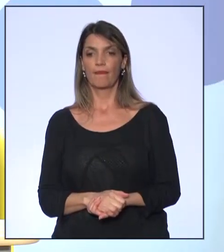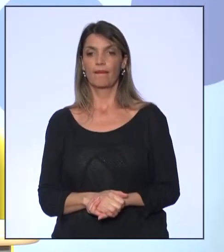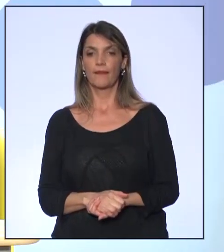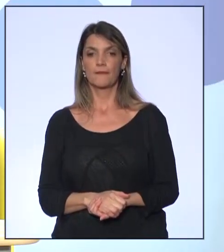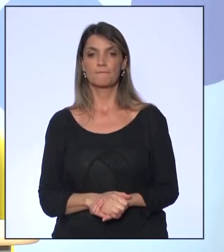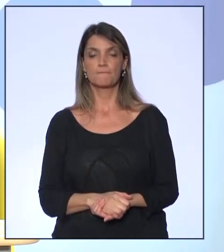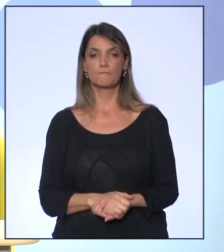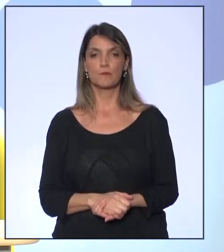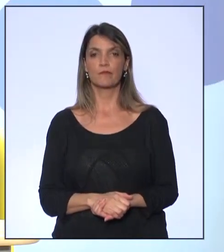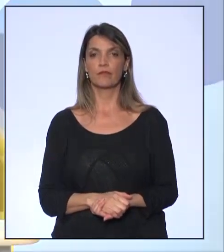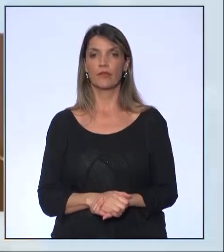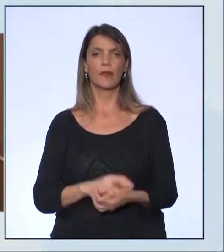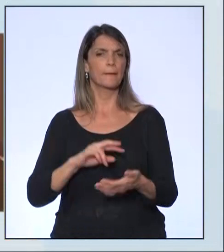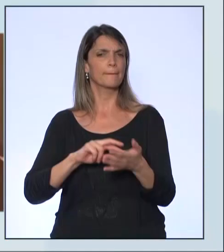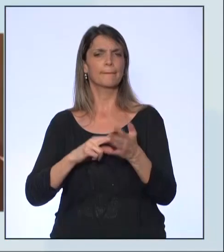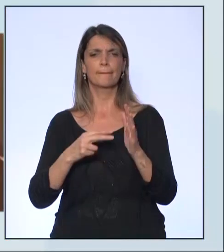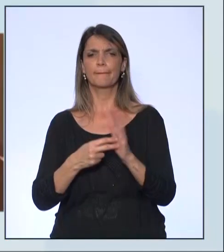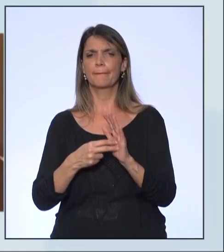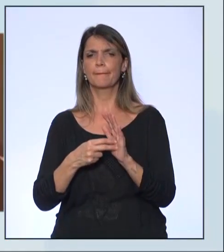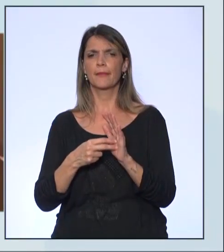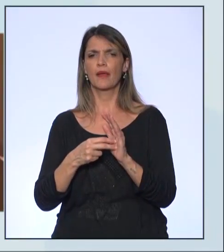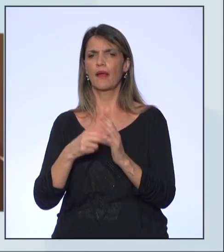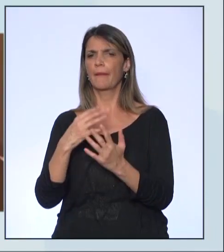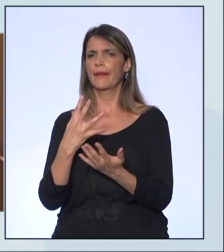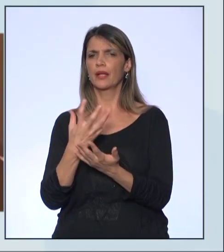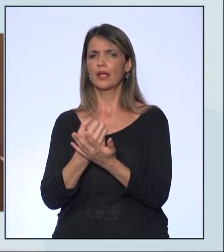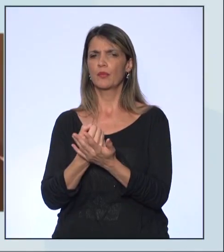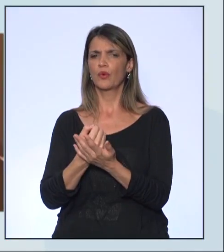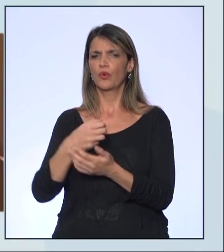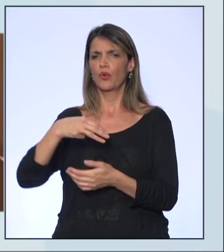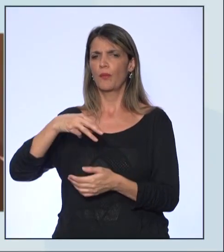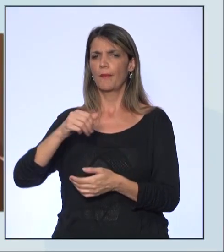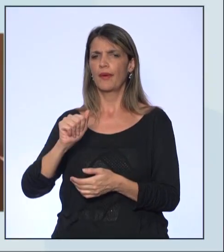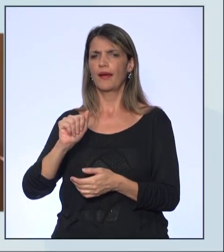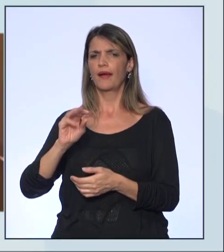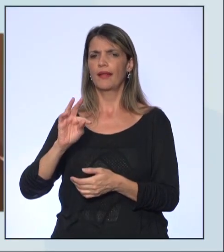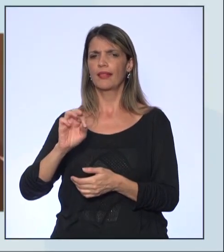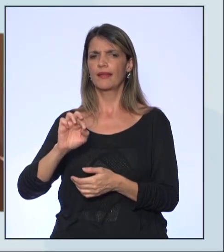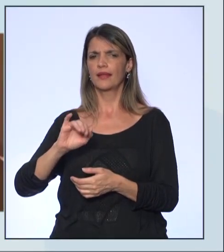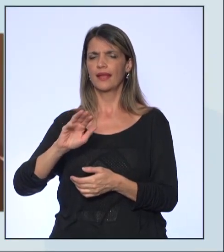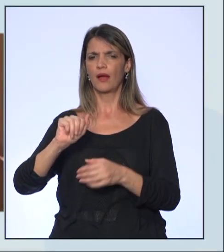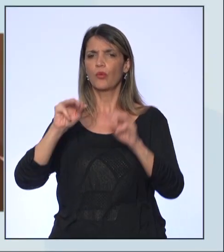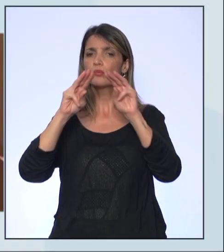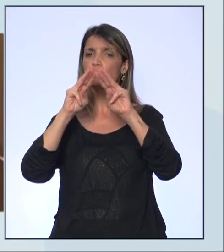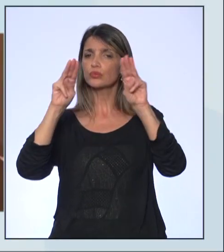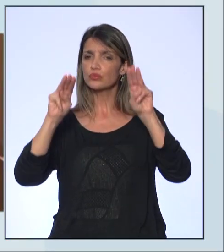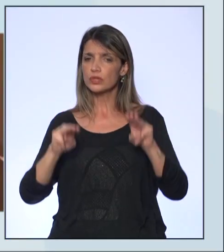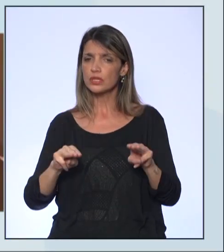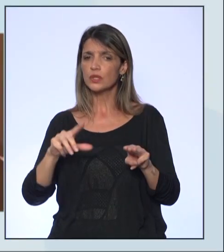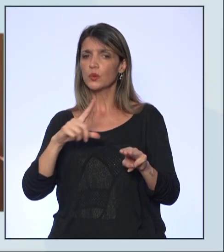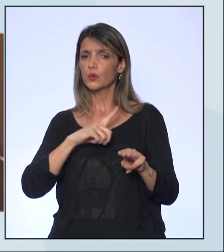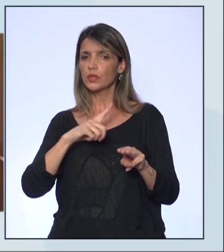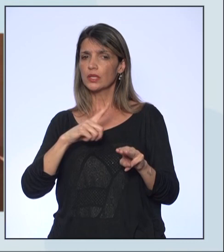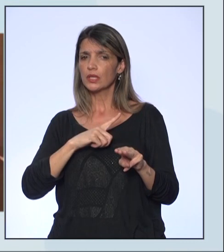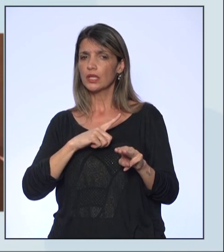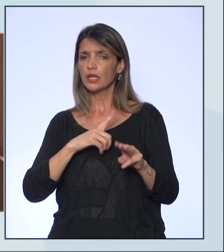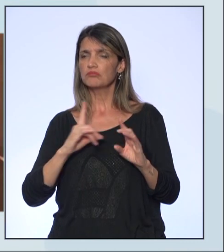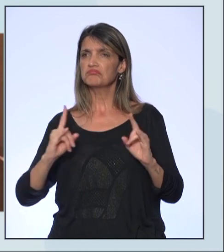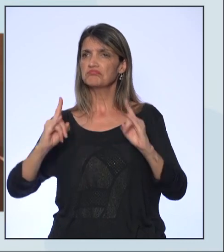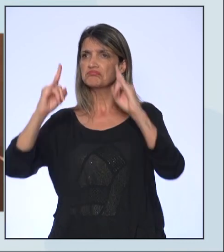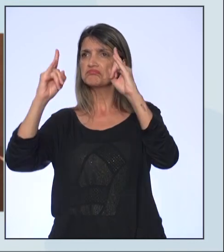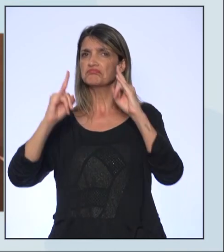O que é patrimônio material, então? Né? É o tipo de patrimônio que abrange museus, monumentos